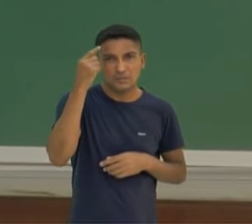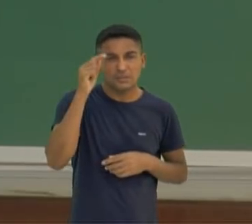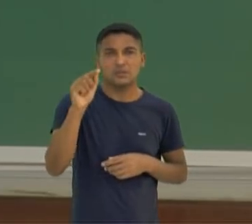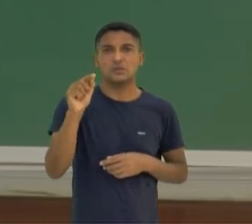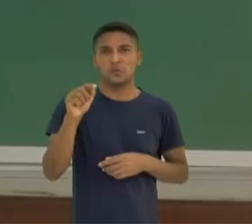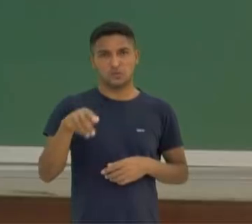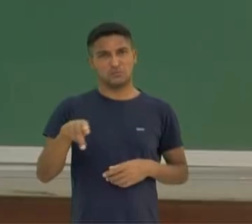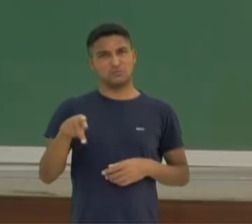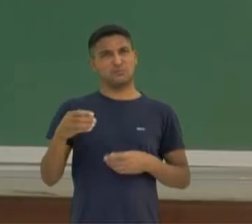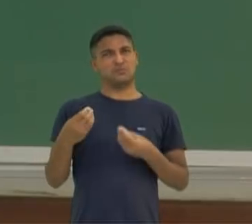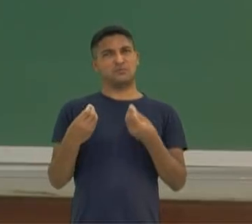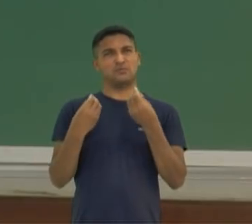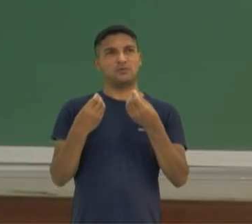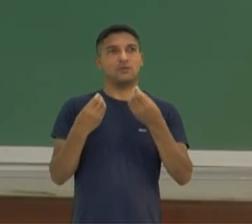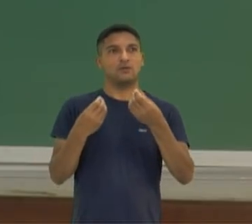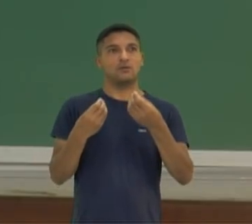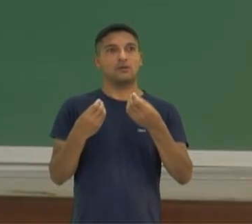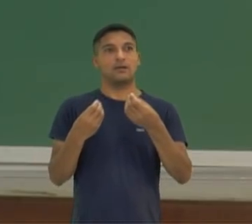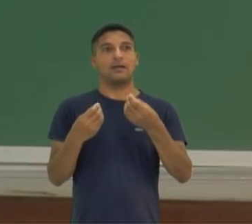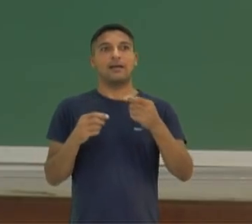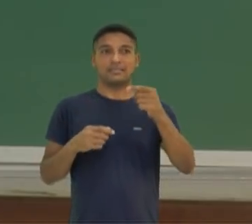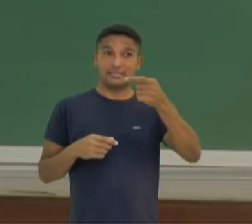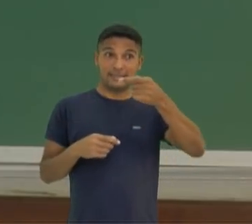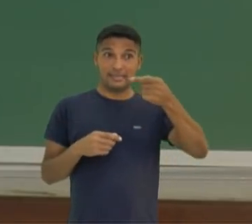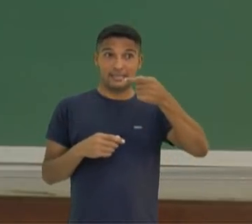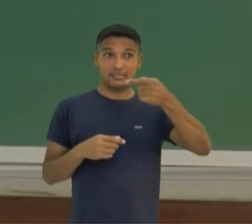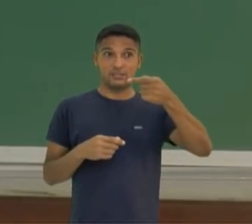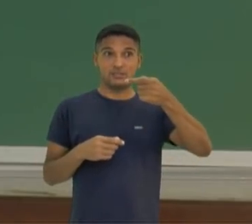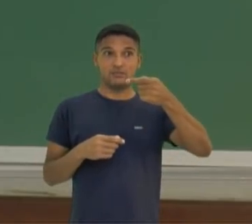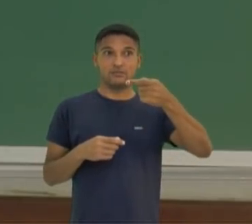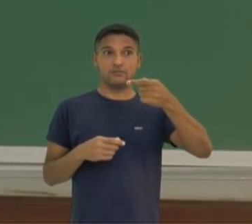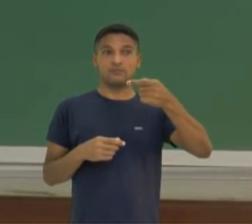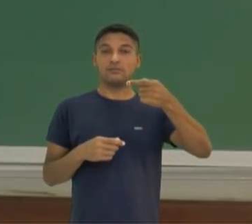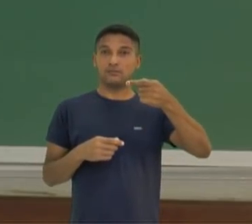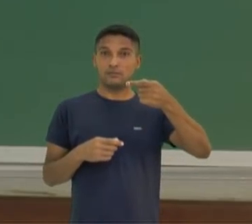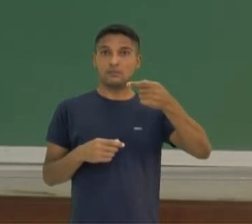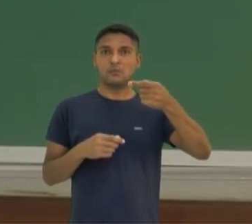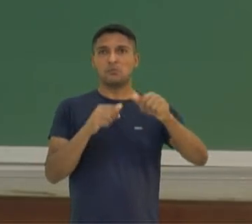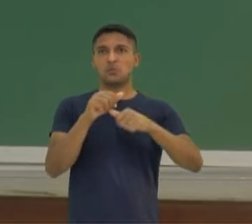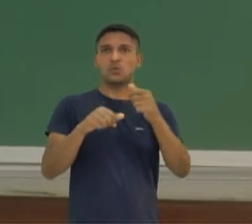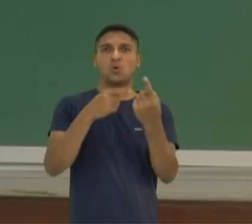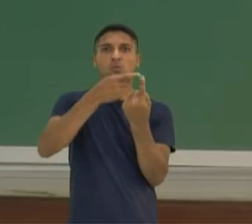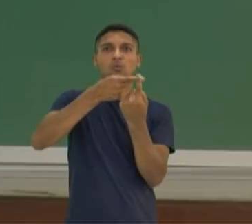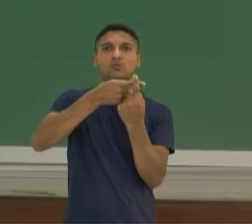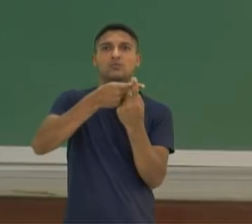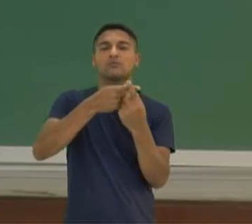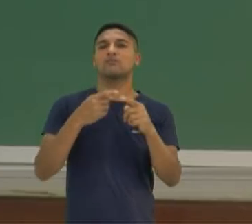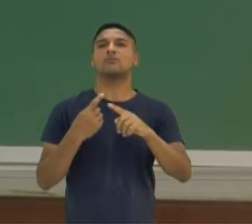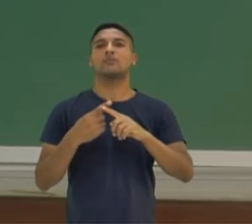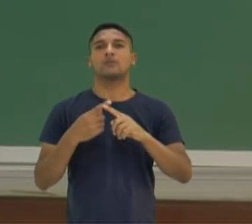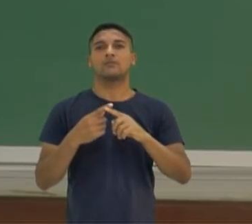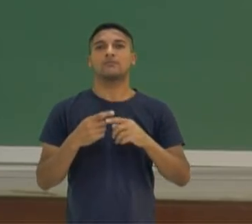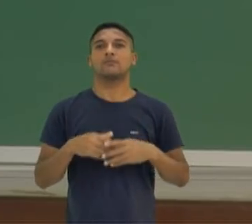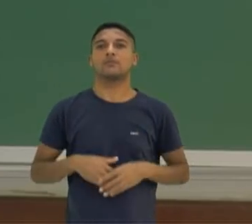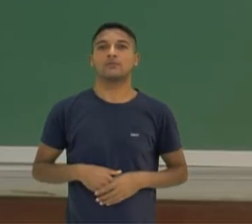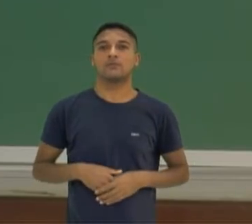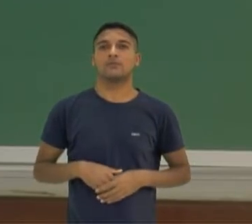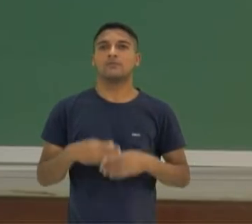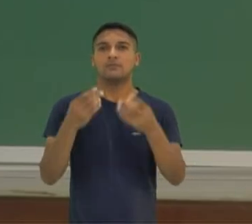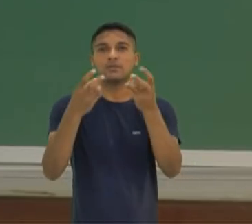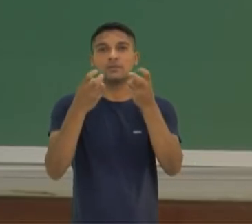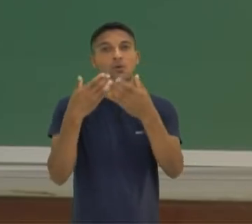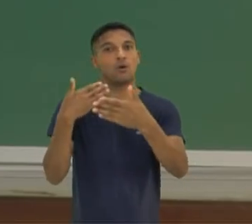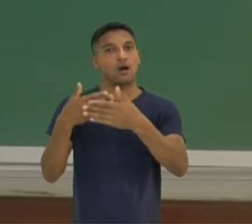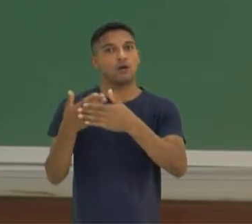professora, mas por que o sinal estava negativo aqui e aqui ficou positivo? Vocês já devem ter visto isso nas